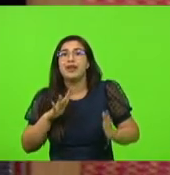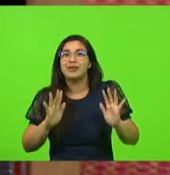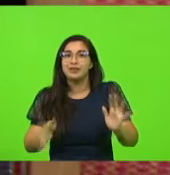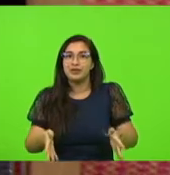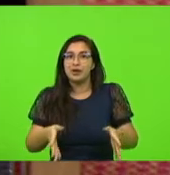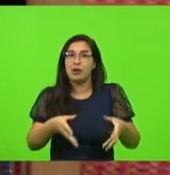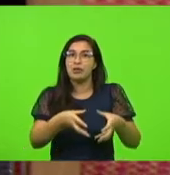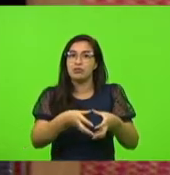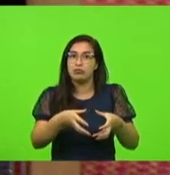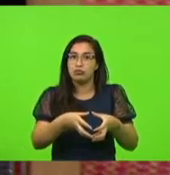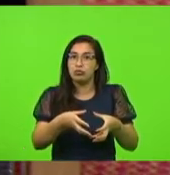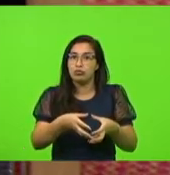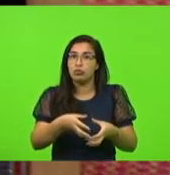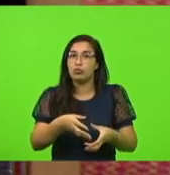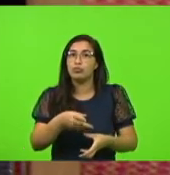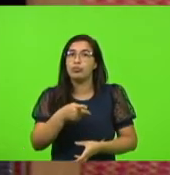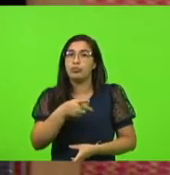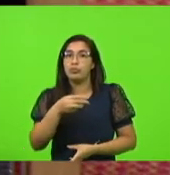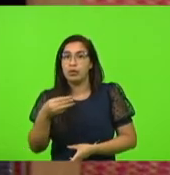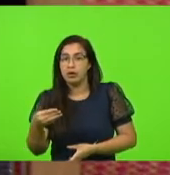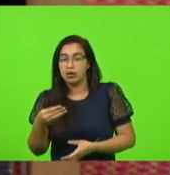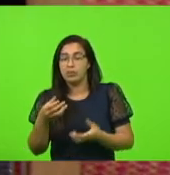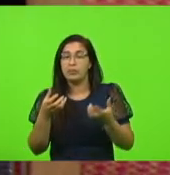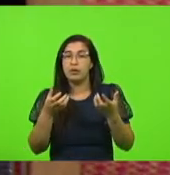categoria de conseguir